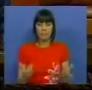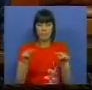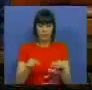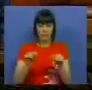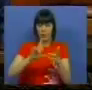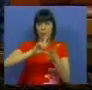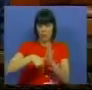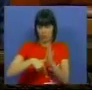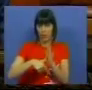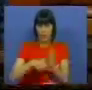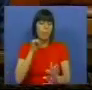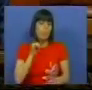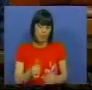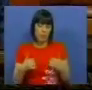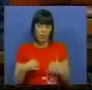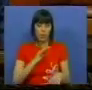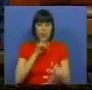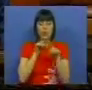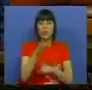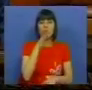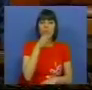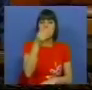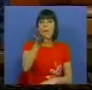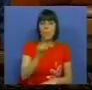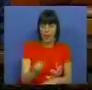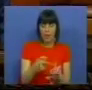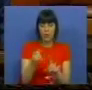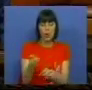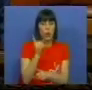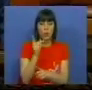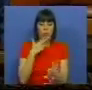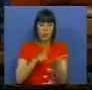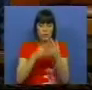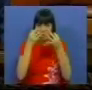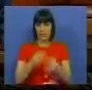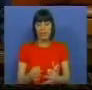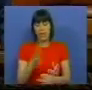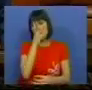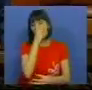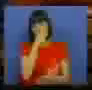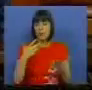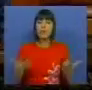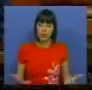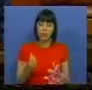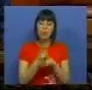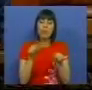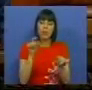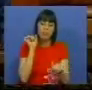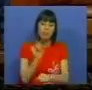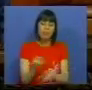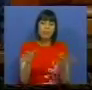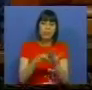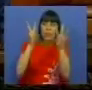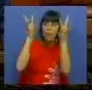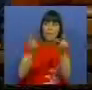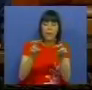Este projeto, permitam-me os senhores deputados do Partido Socialista, não é para levar a sério e, infelizmente, porque ele é sobre